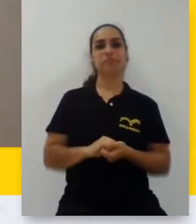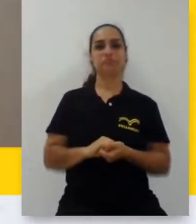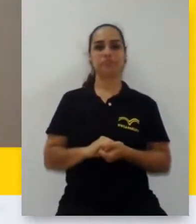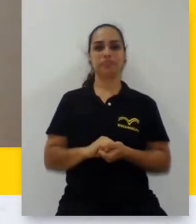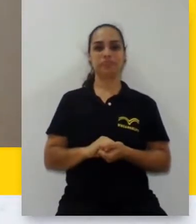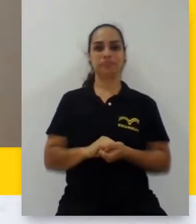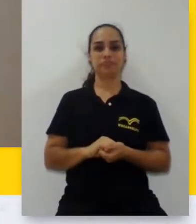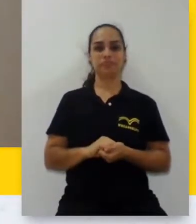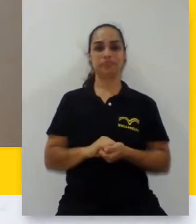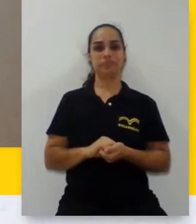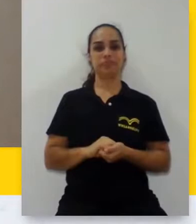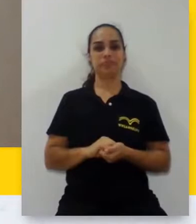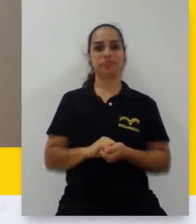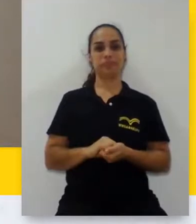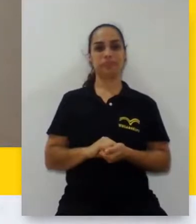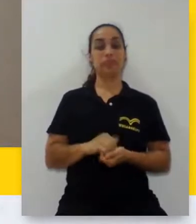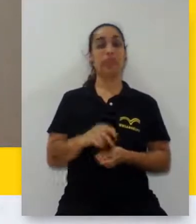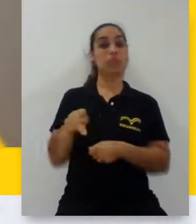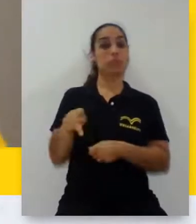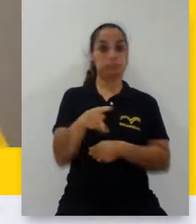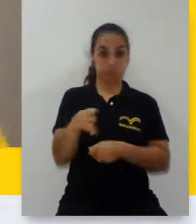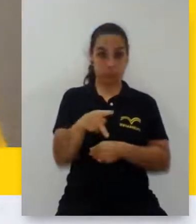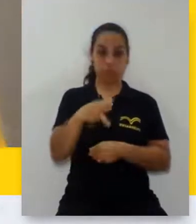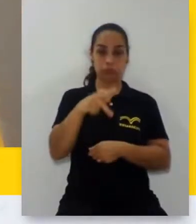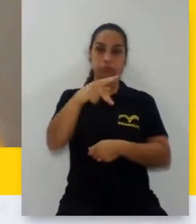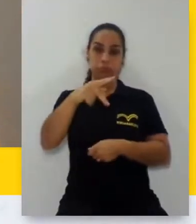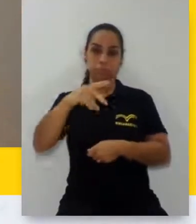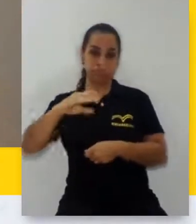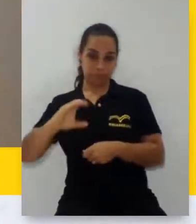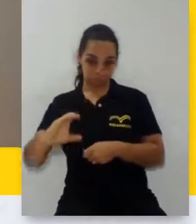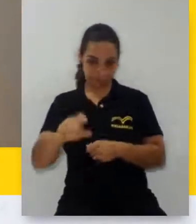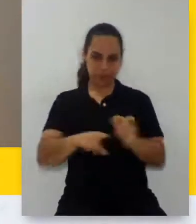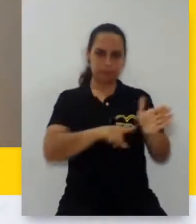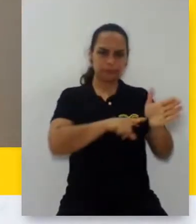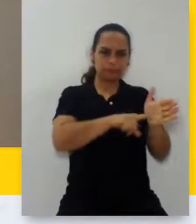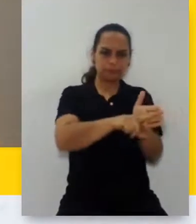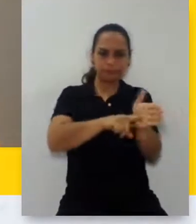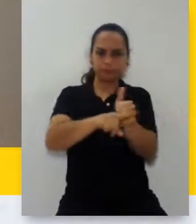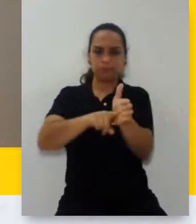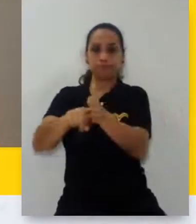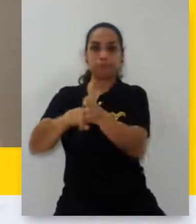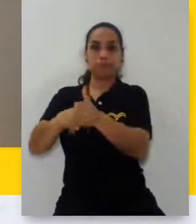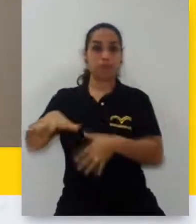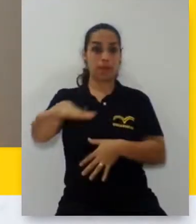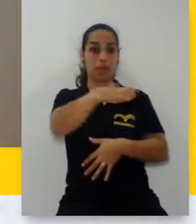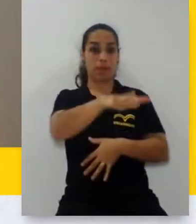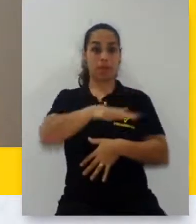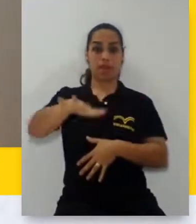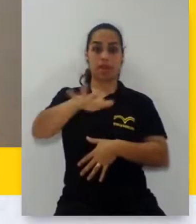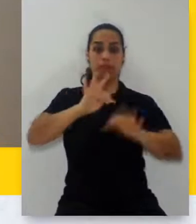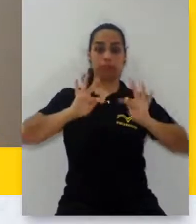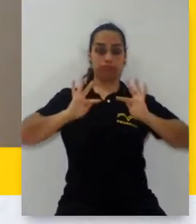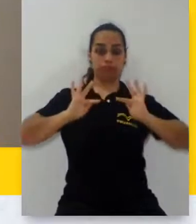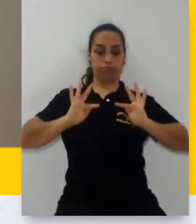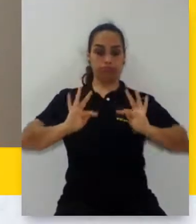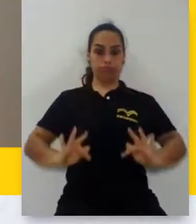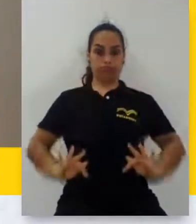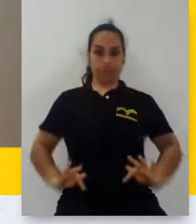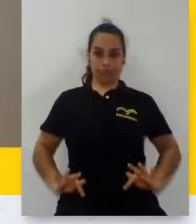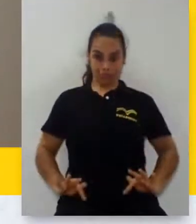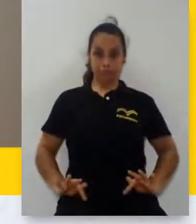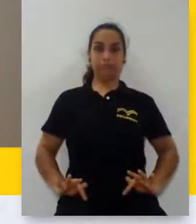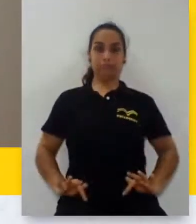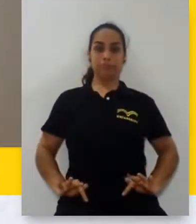O professor Paulo é pesquisador na área de fisiologia do exercício, com um doutorado concluído